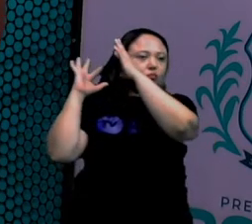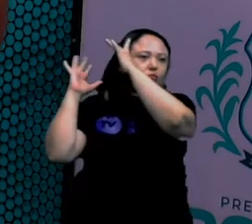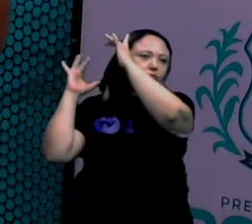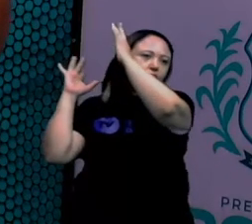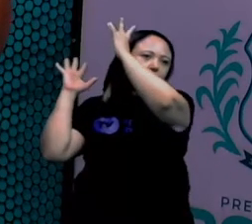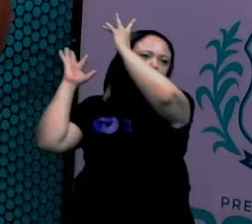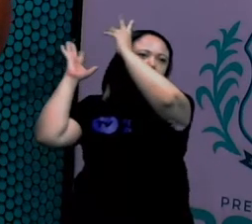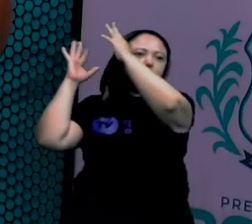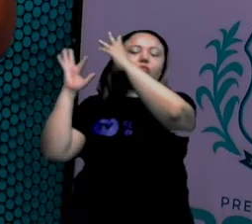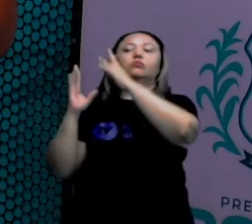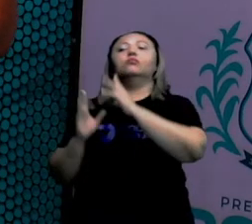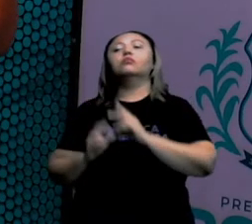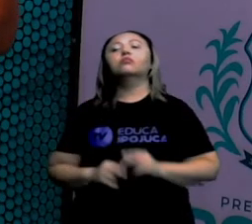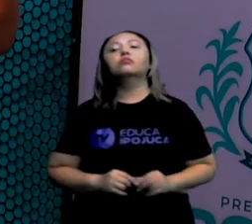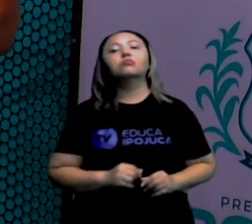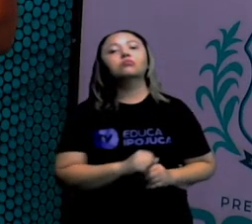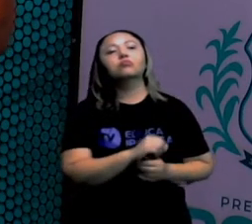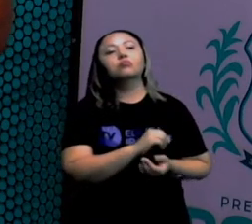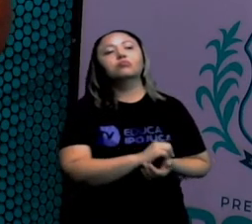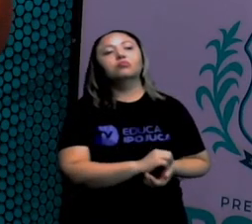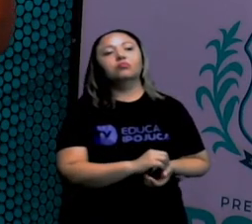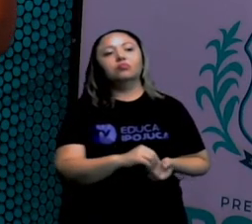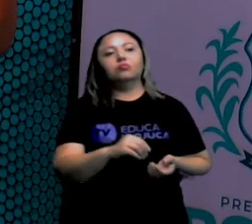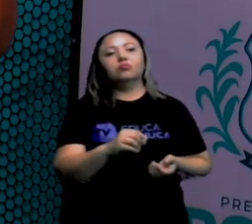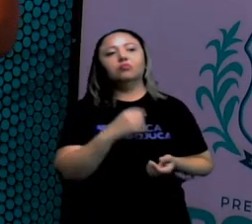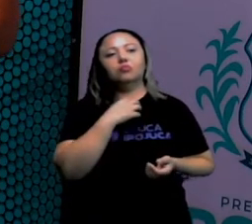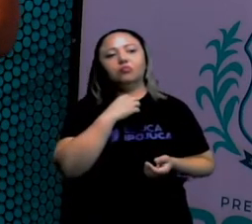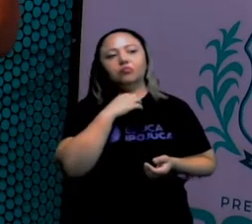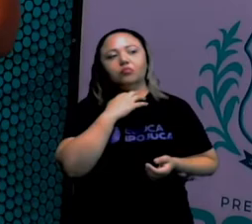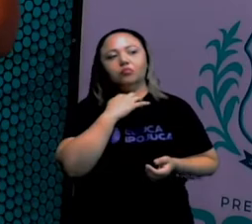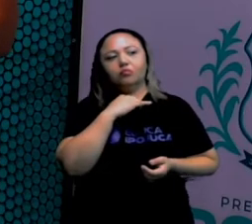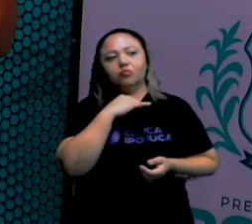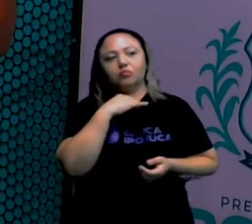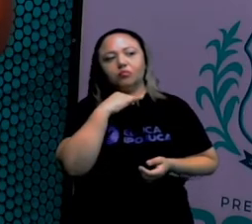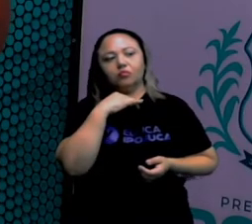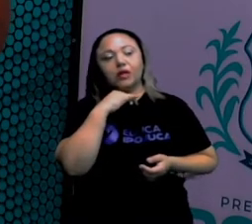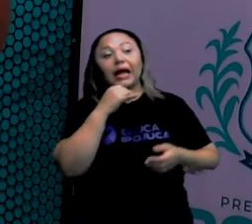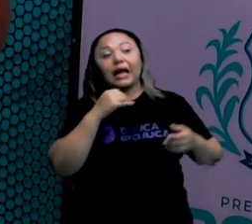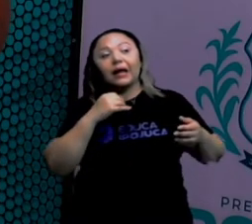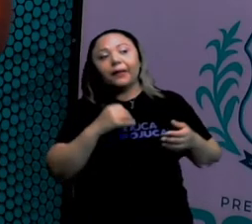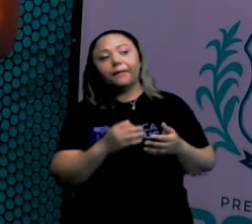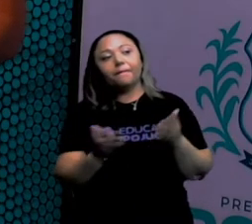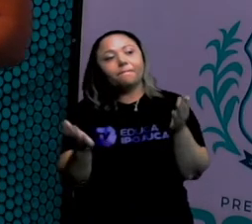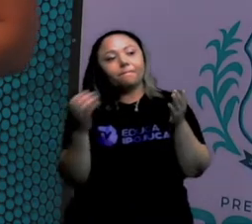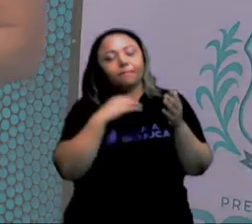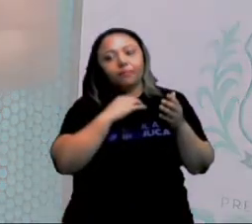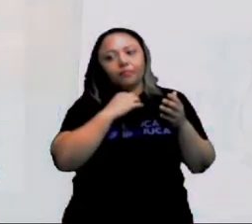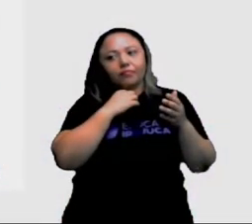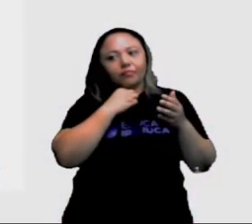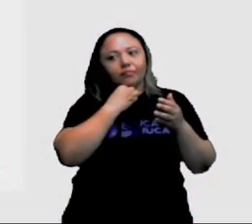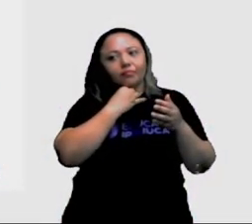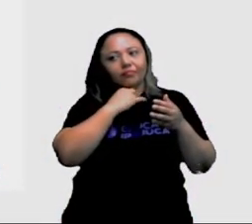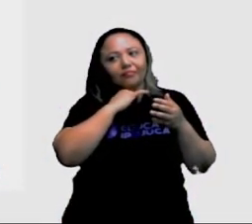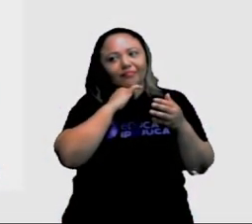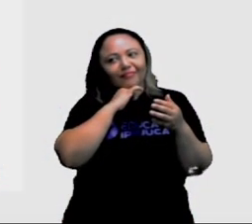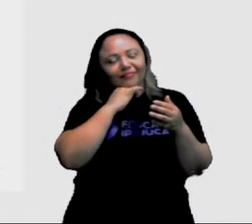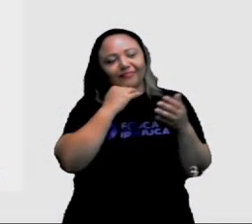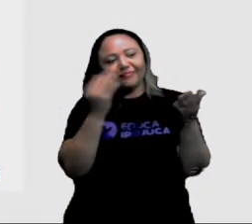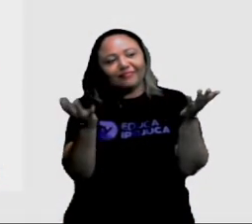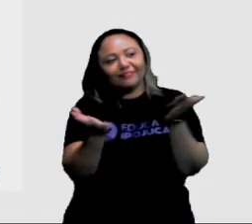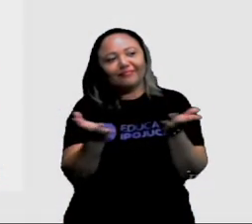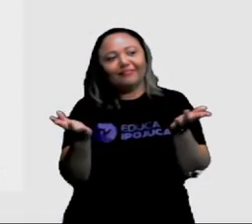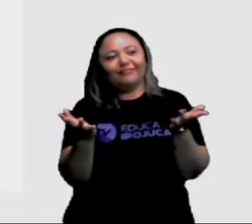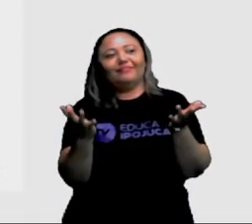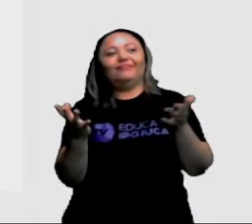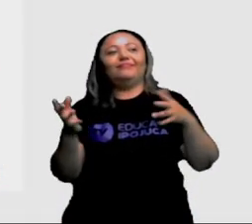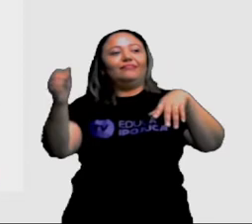isso e que ajuda a manutenção desse equilíbrio no nosso corpo. E aqui, pessoal, para a gente poder finalizar,